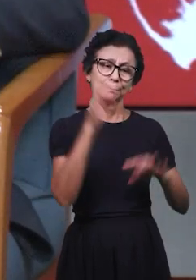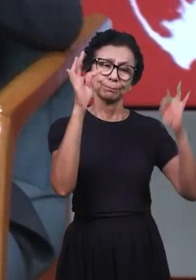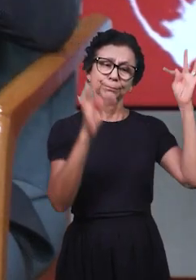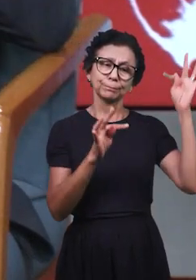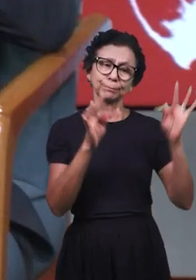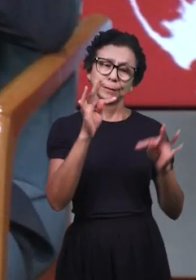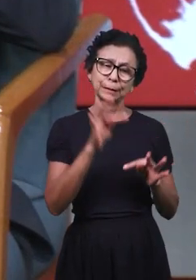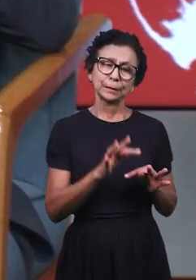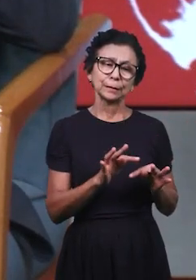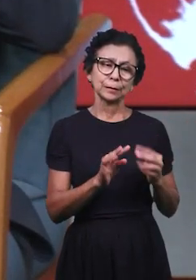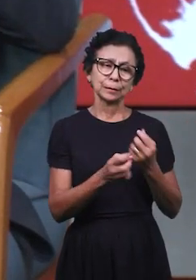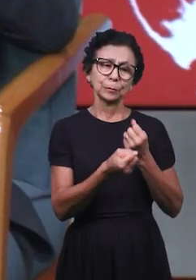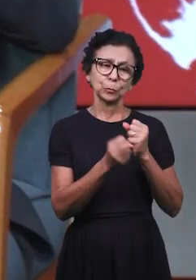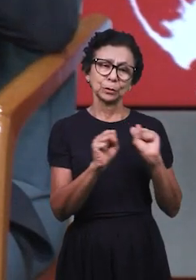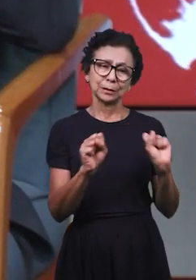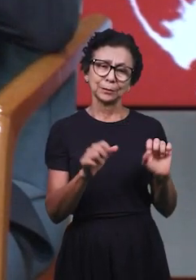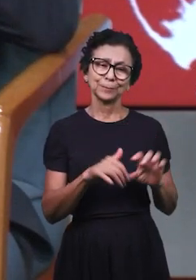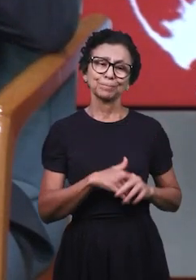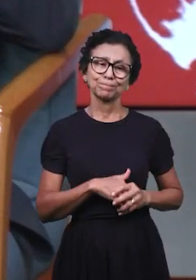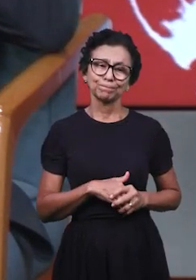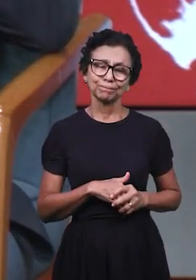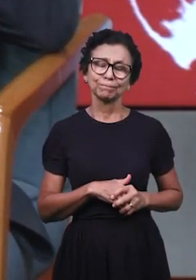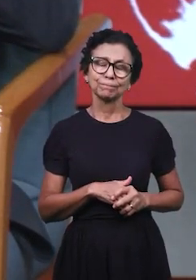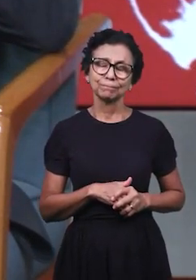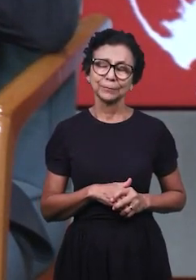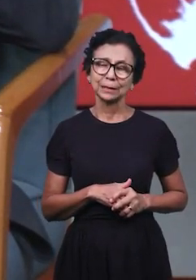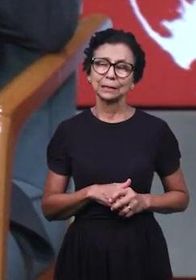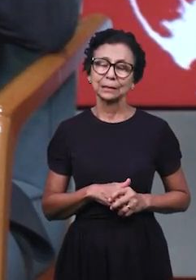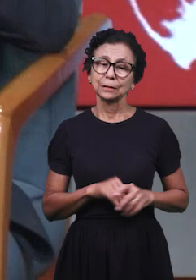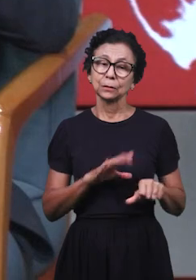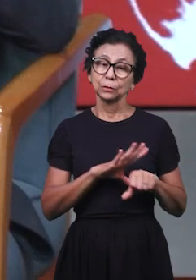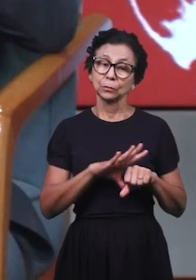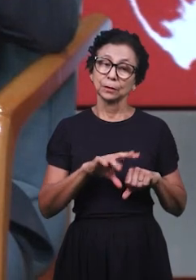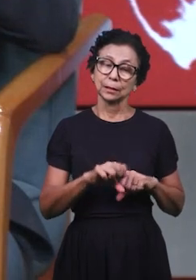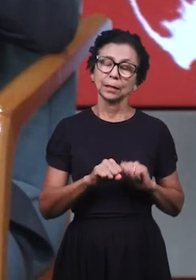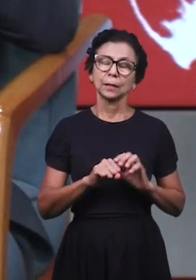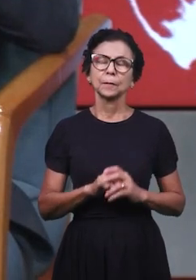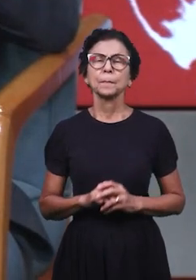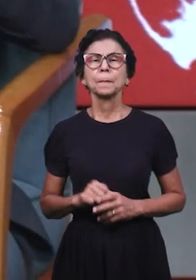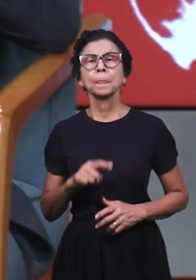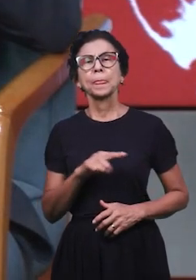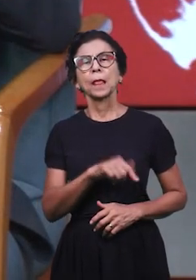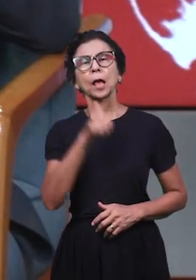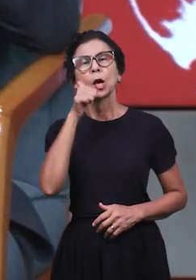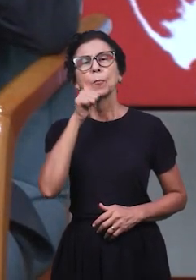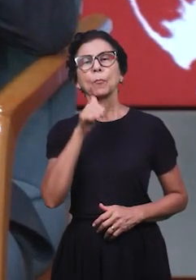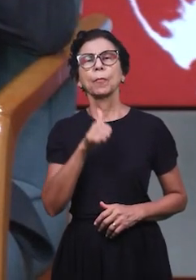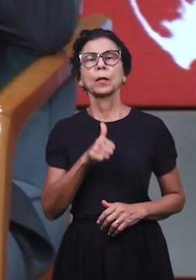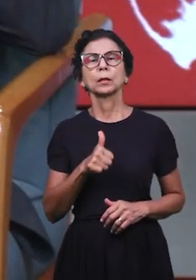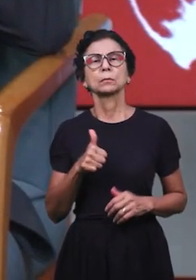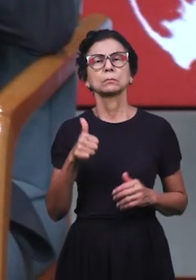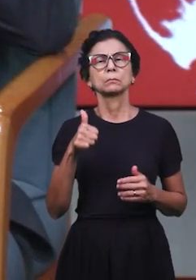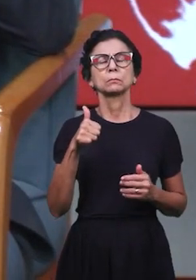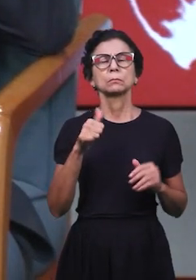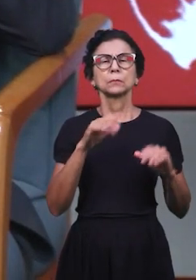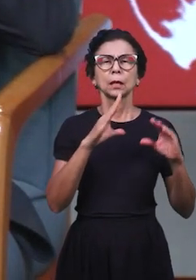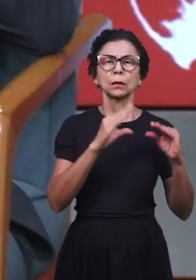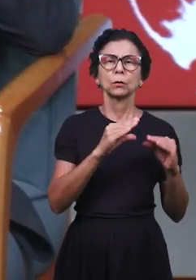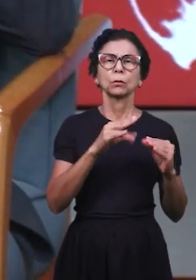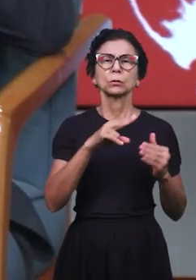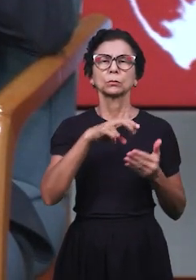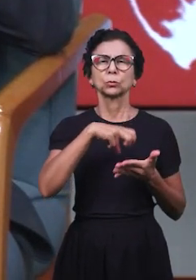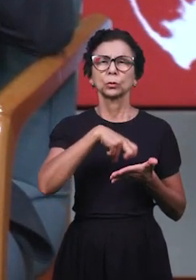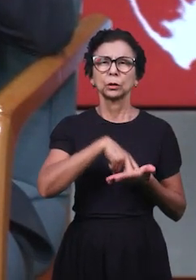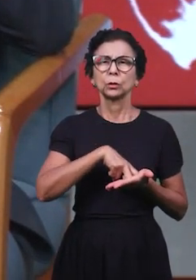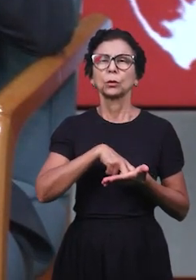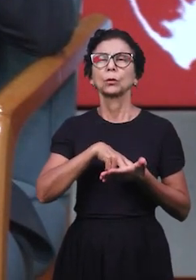Ela foi para casa desesperada e naquela noite, antes de dormir, ela se ajoelhou, orou ao Senhor, chorou aos pés do